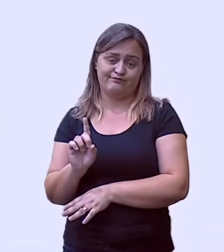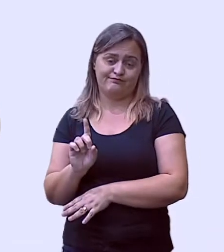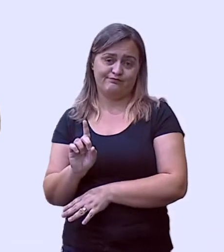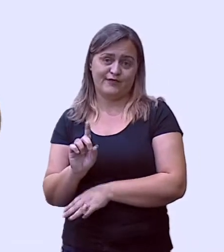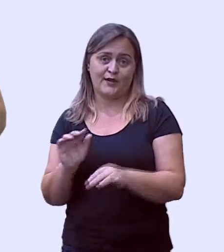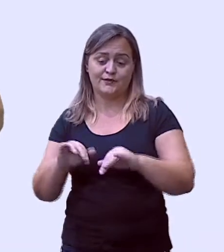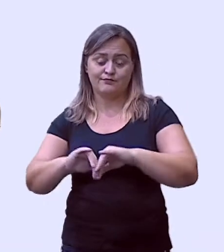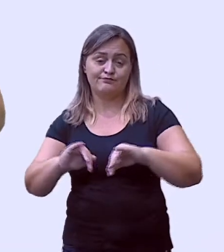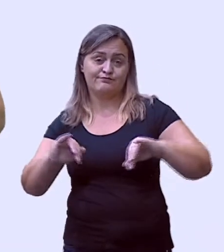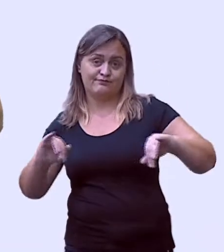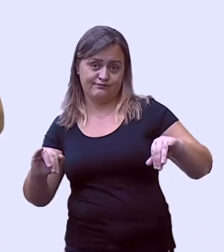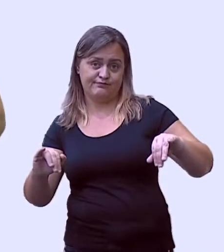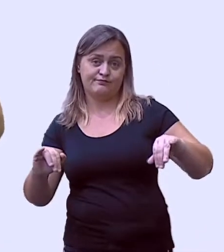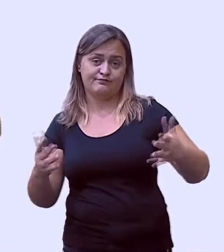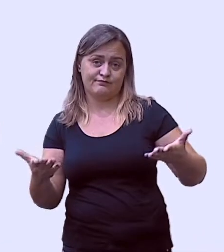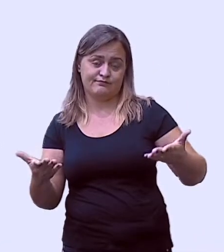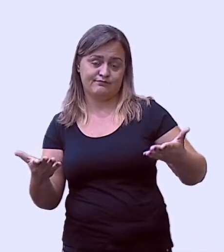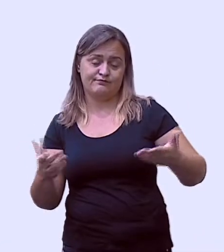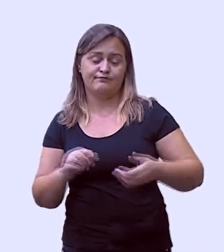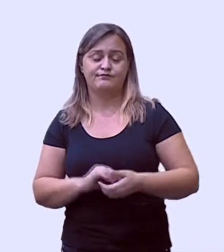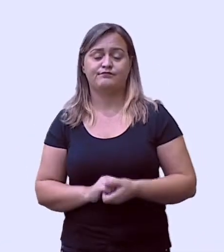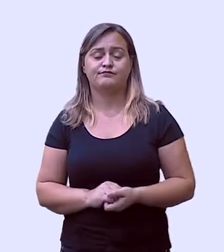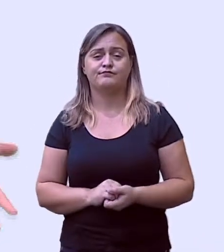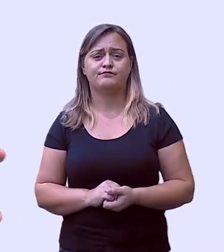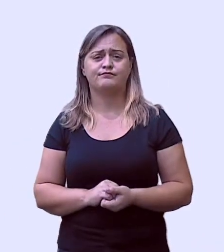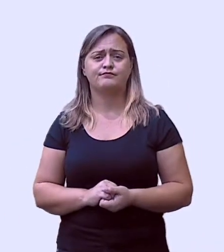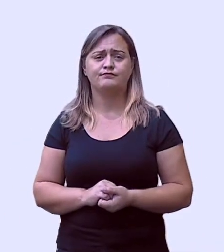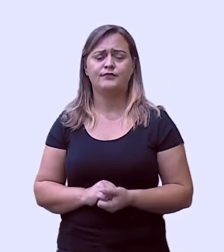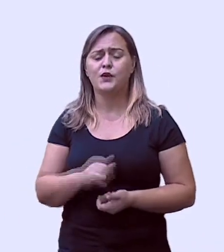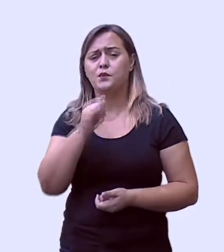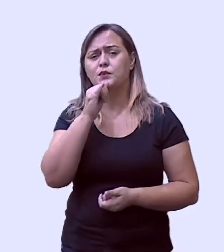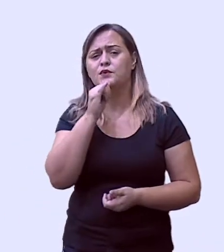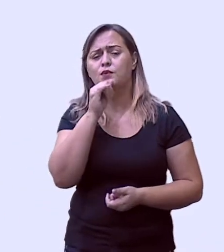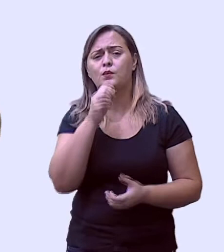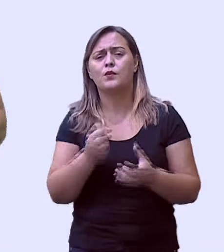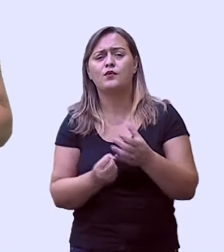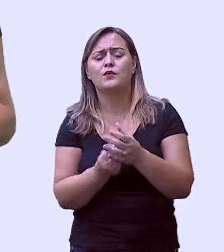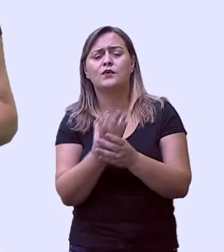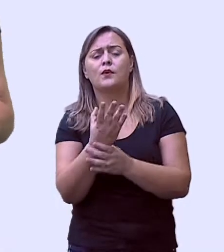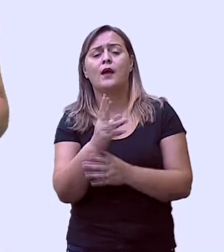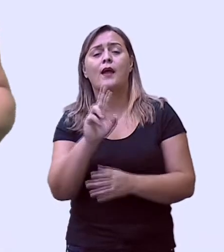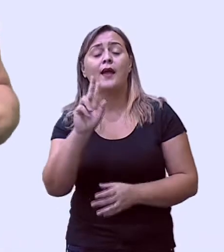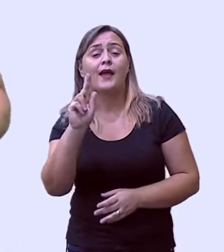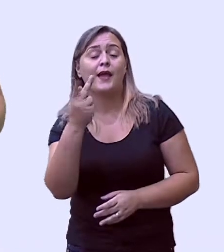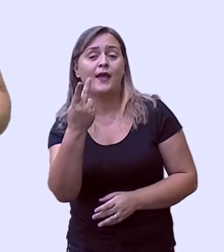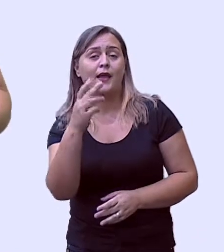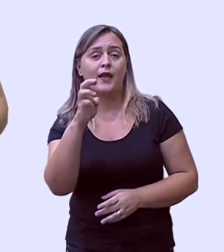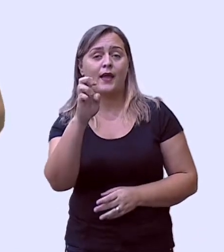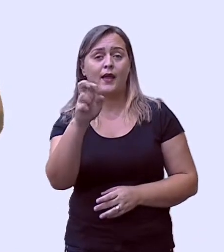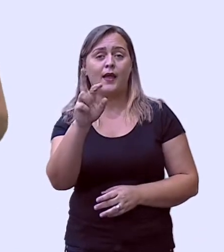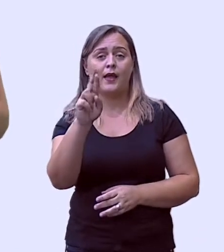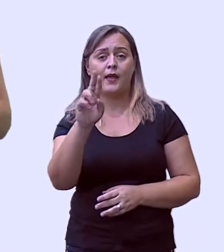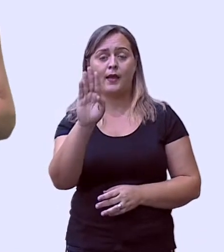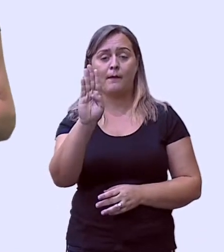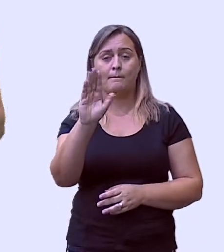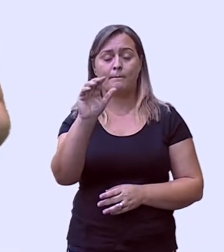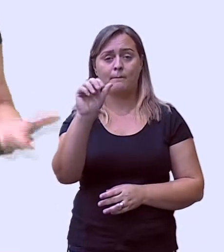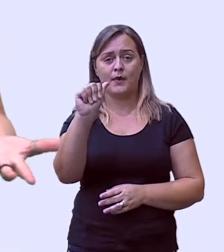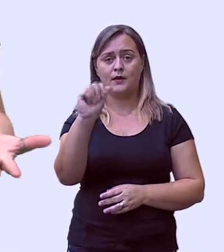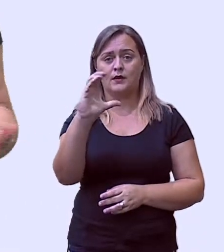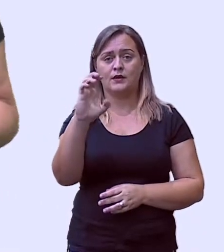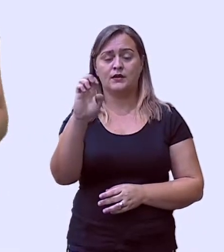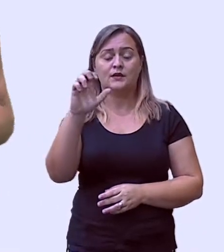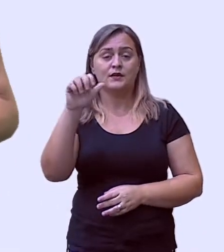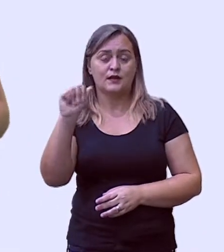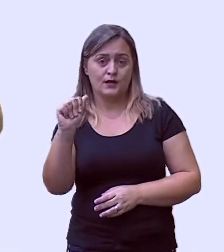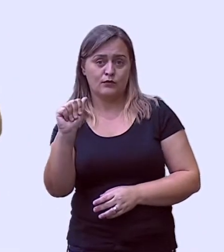mesmo? A formação herbácea, por exemplo, ela tem uma característica de ausência de sombra.